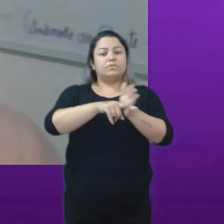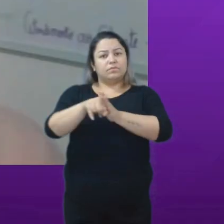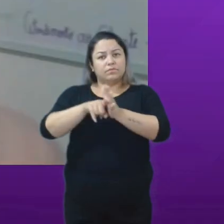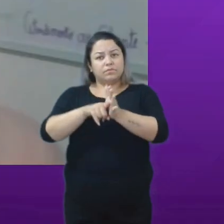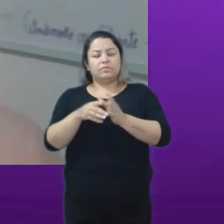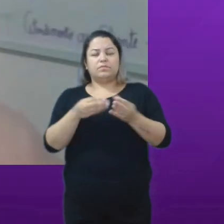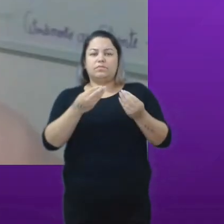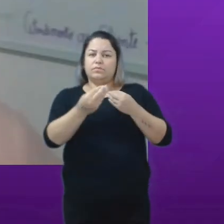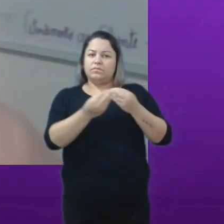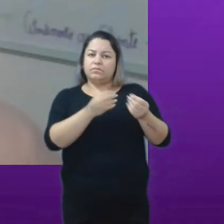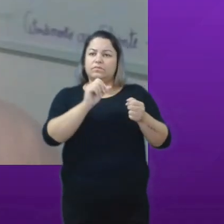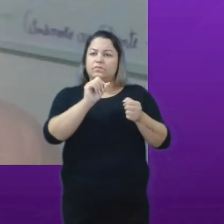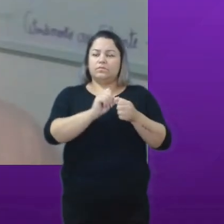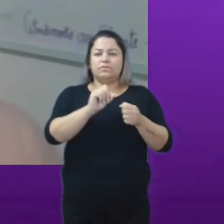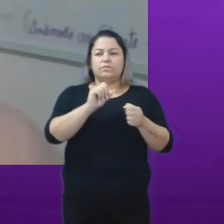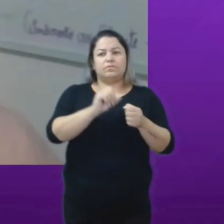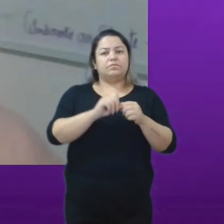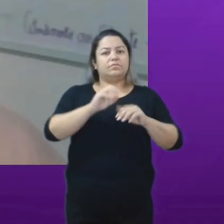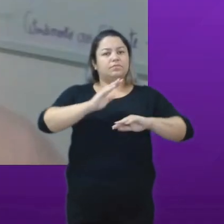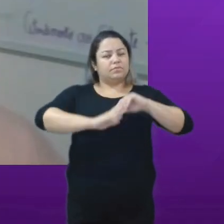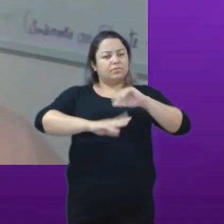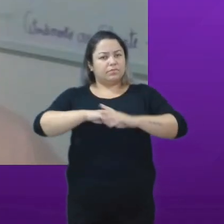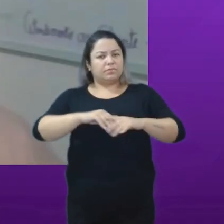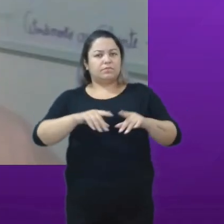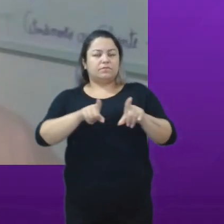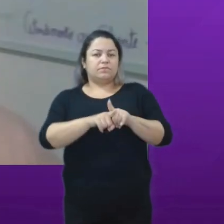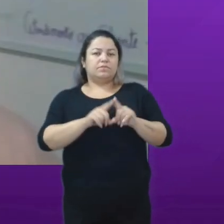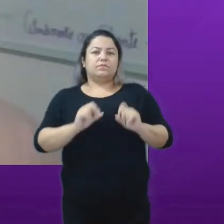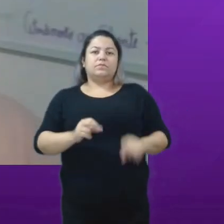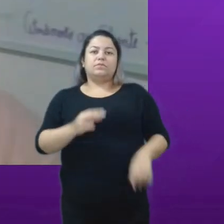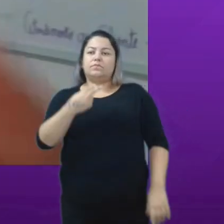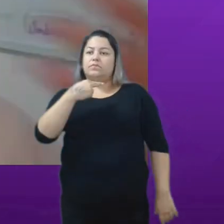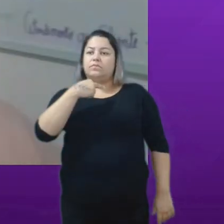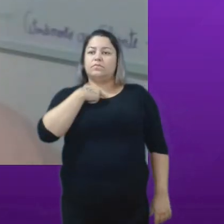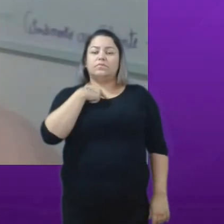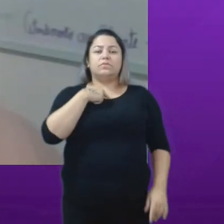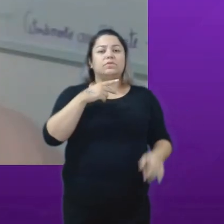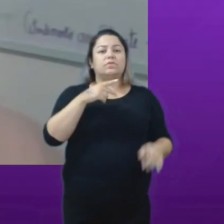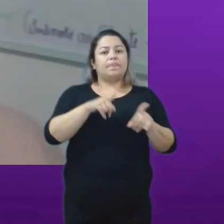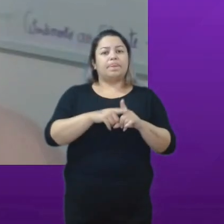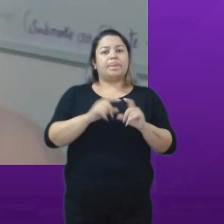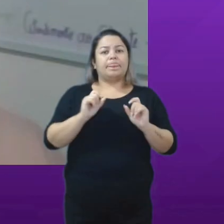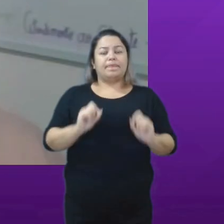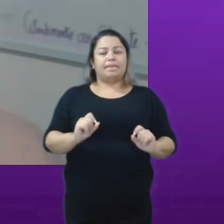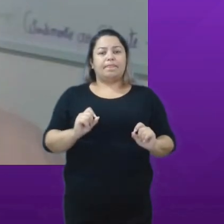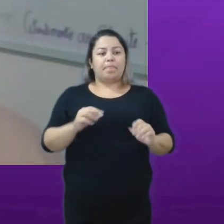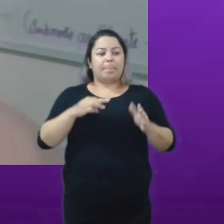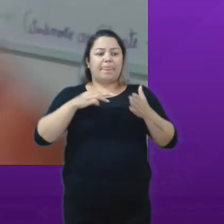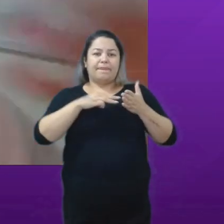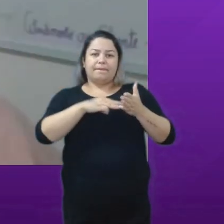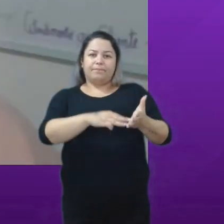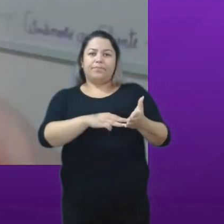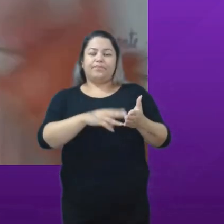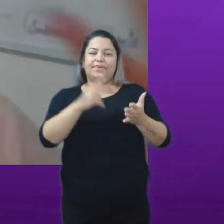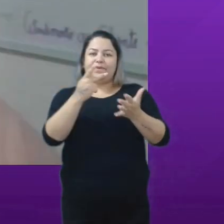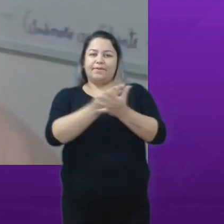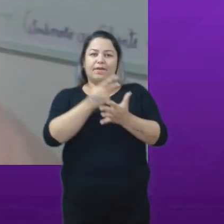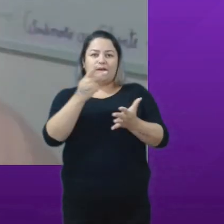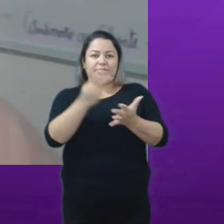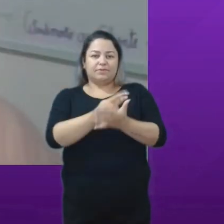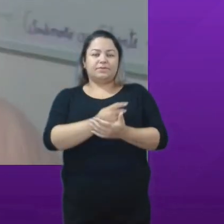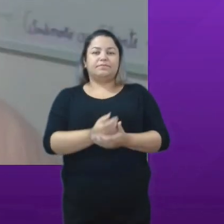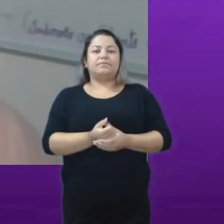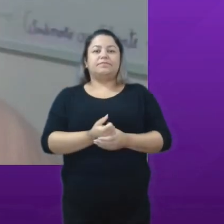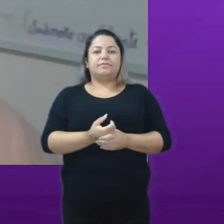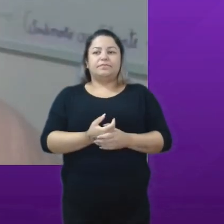isso em tempo hábil para poder não deixar uma circulação de uma mensagem errada.